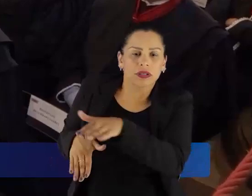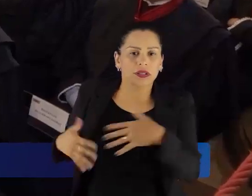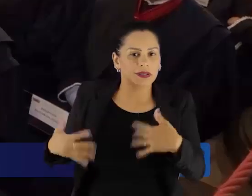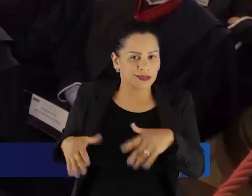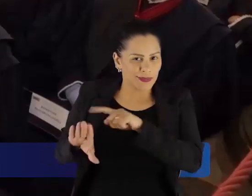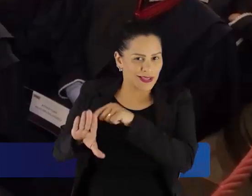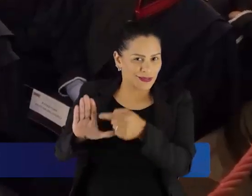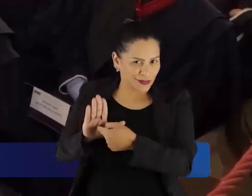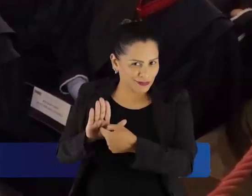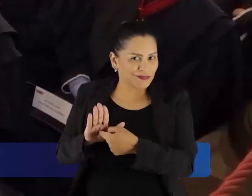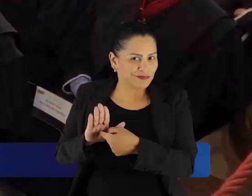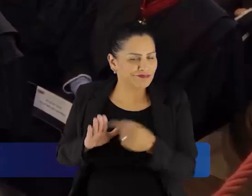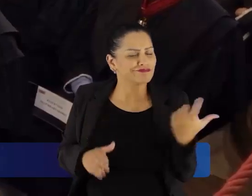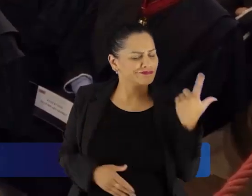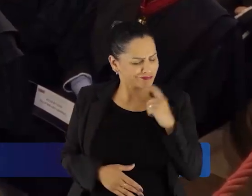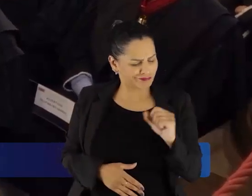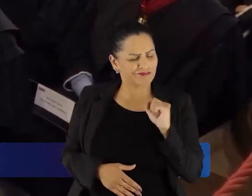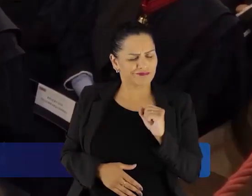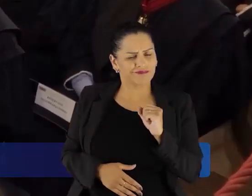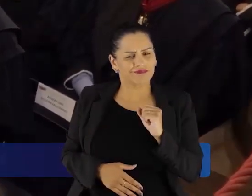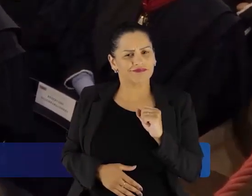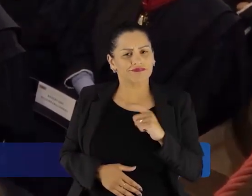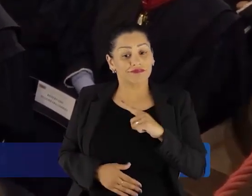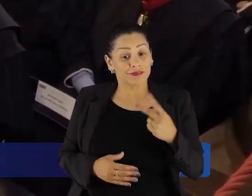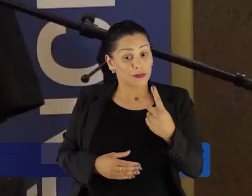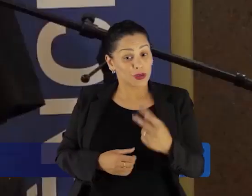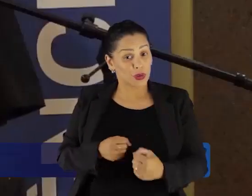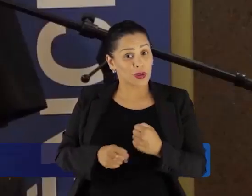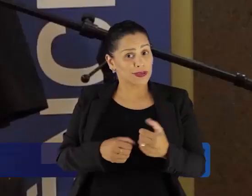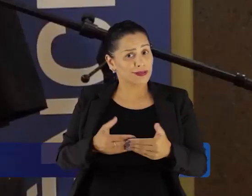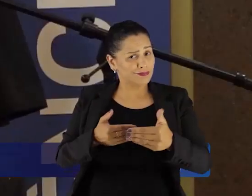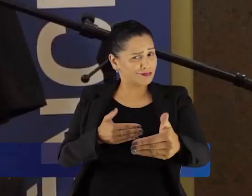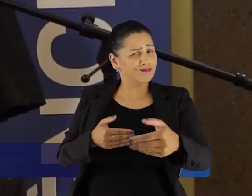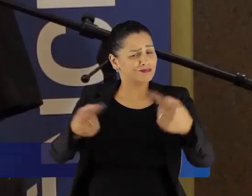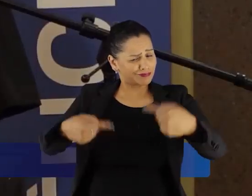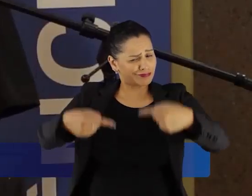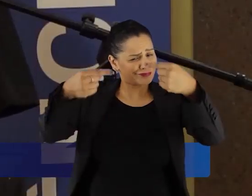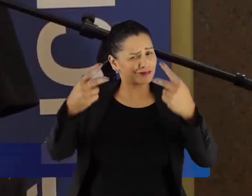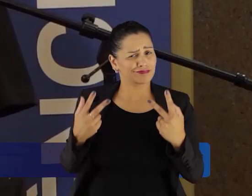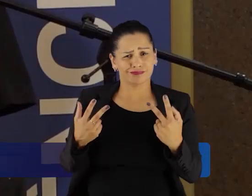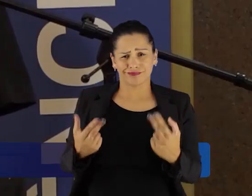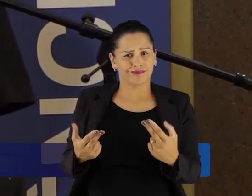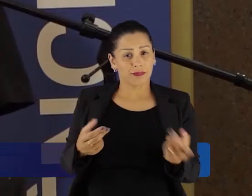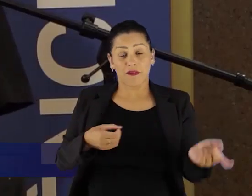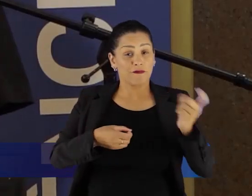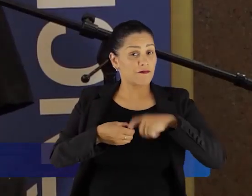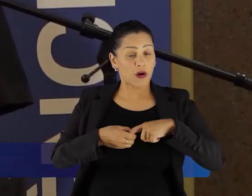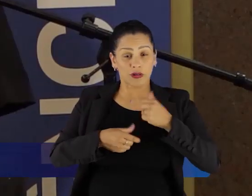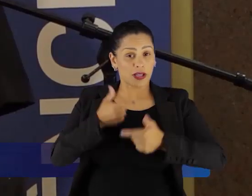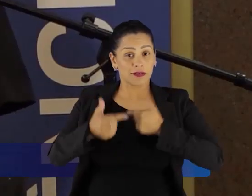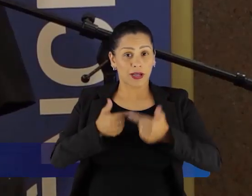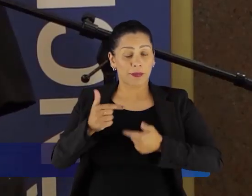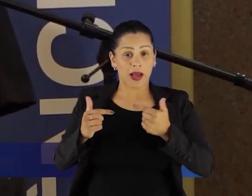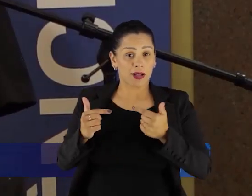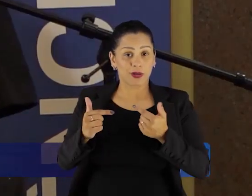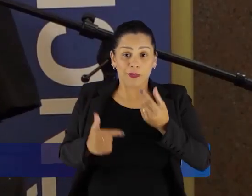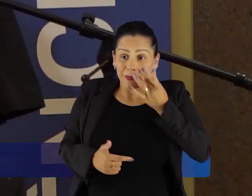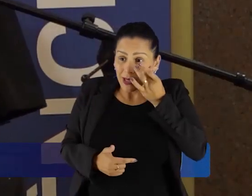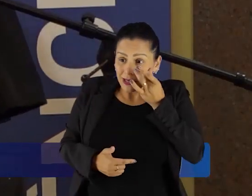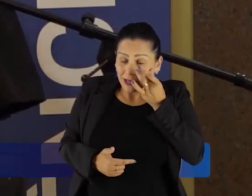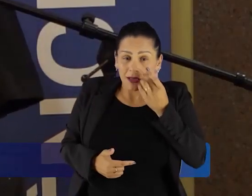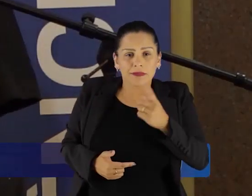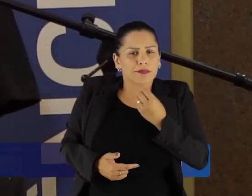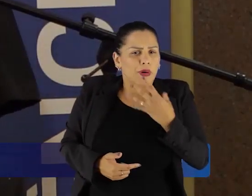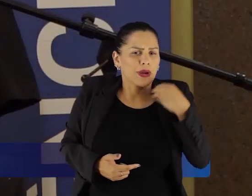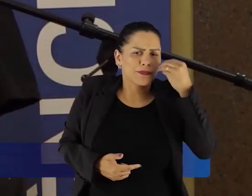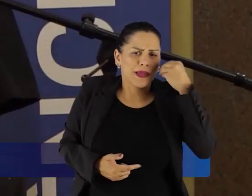próximos dois anos serão igualmente desafiadores ao retornarmos atividade presencial as boas experiências não